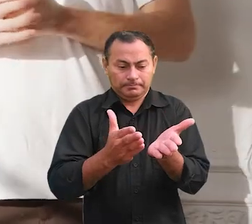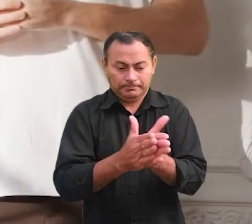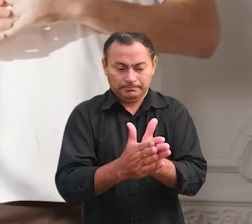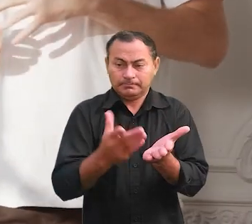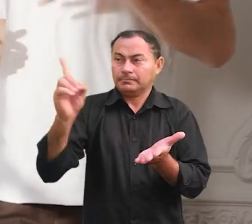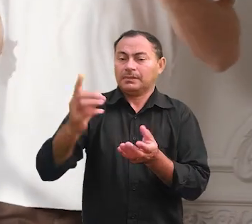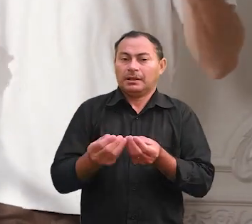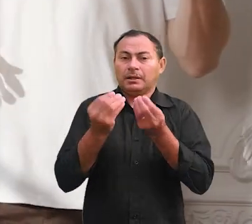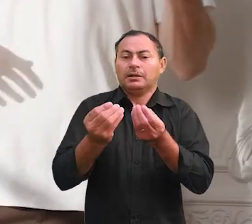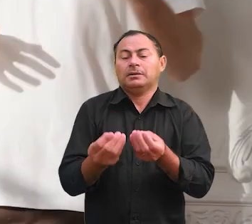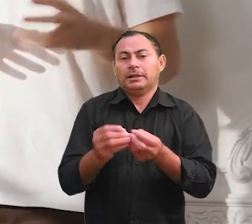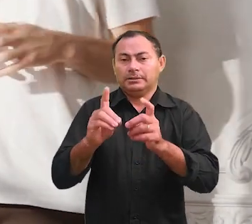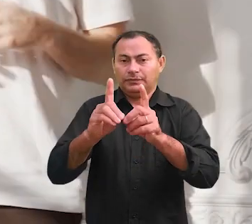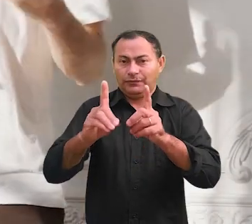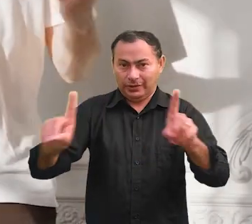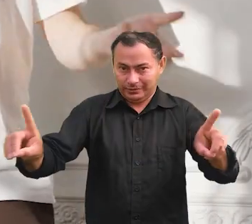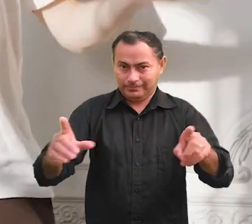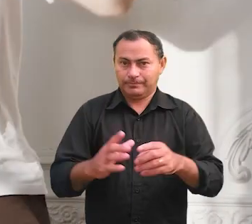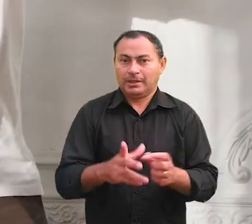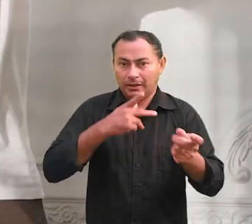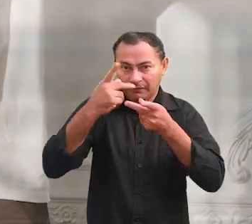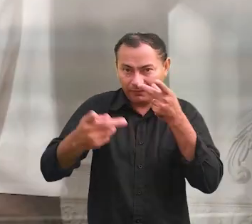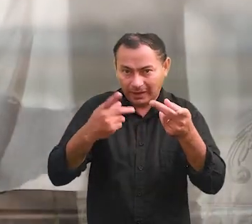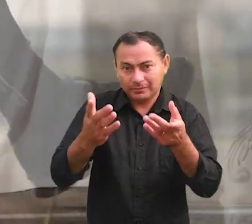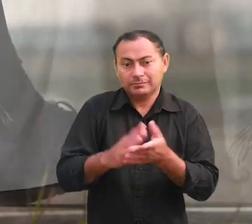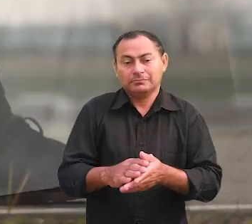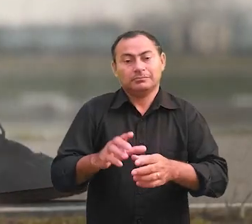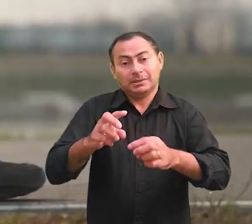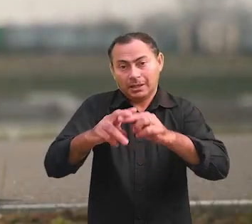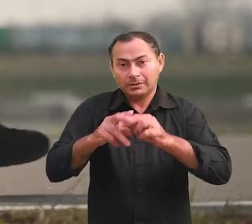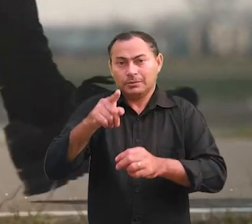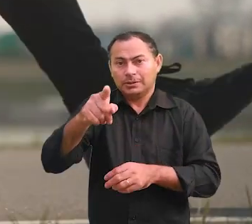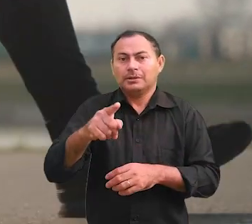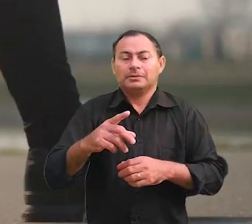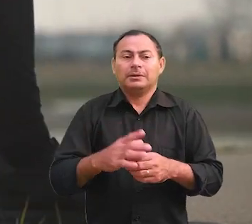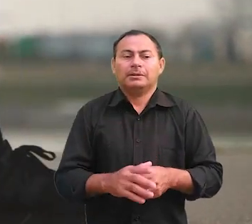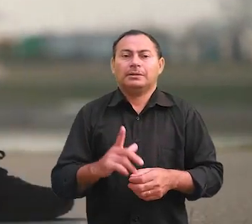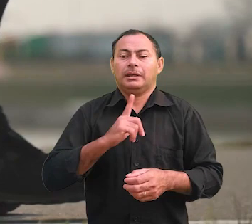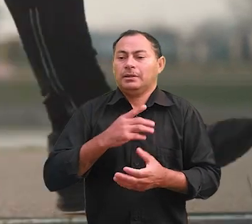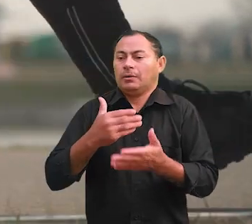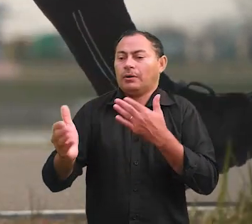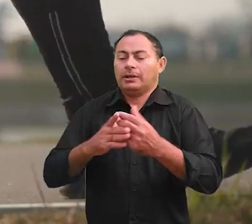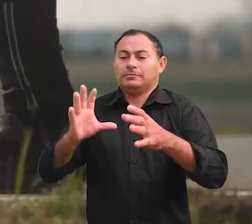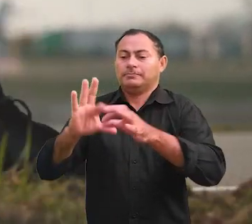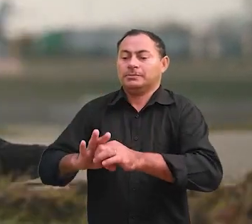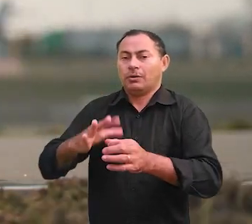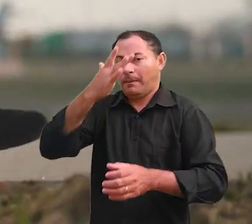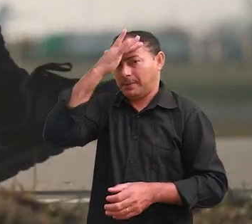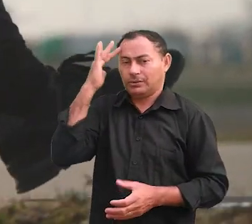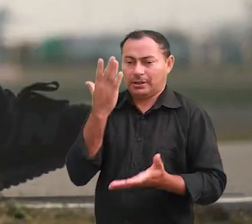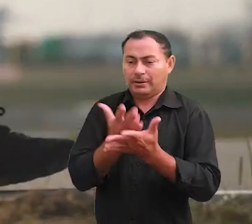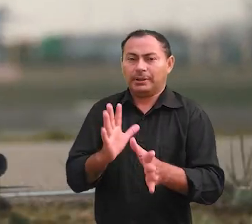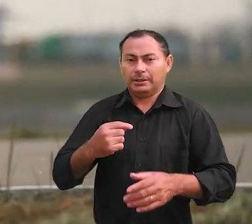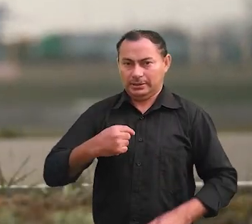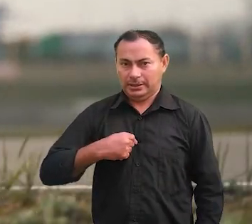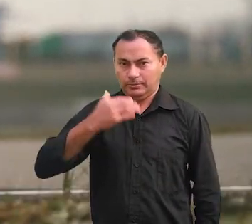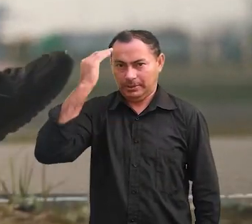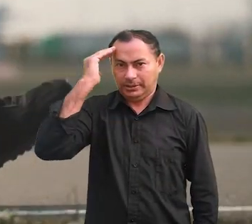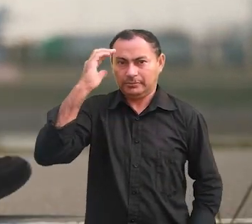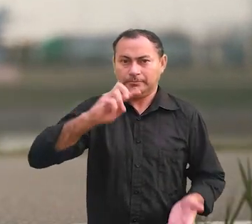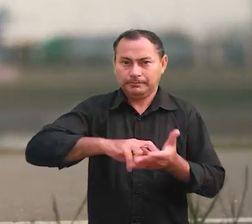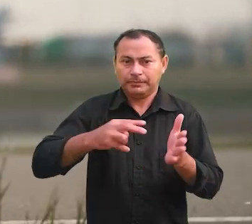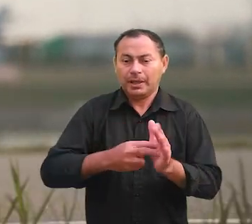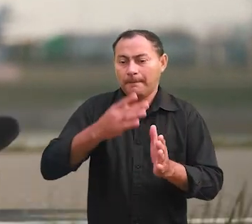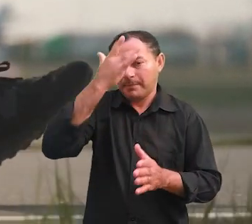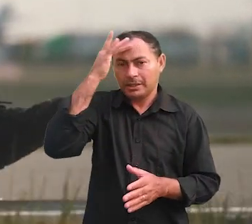escrituras orientam a conceder o divórcio e afirmam que nesse carro você deixa de ter qualquer laço com uma pessoa eu